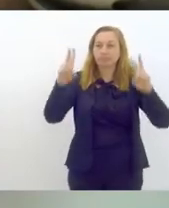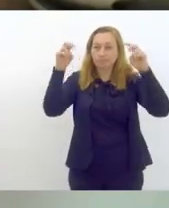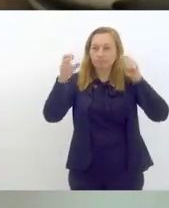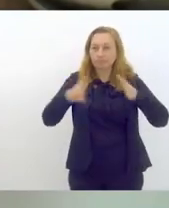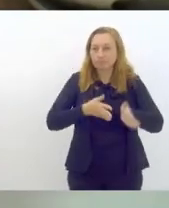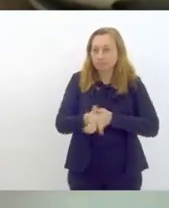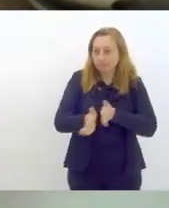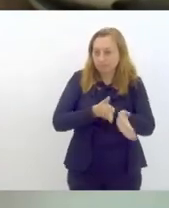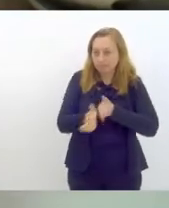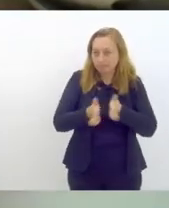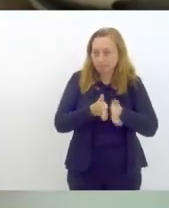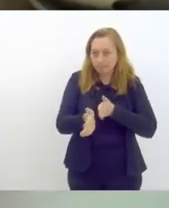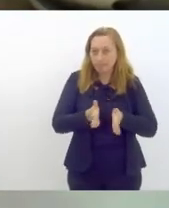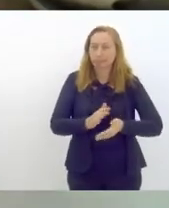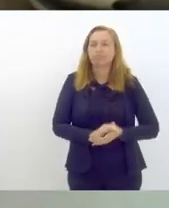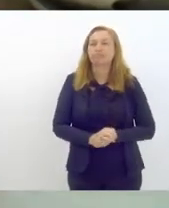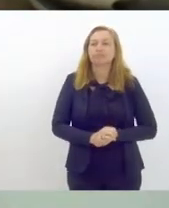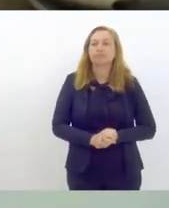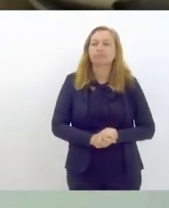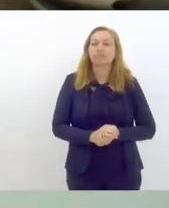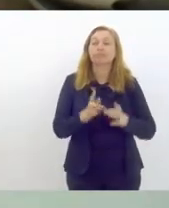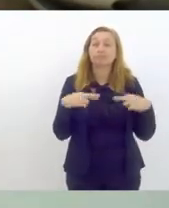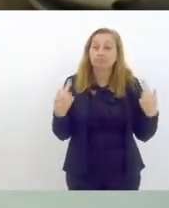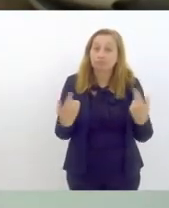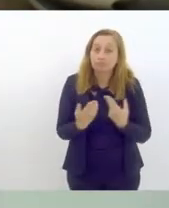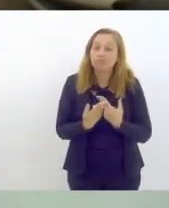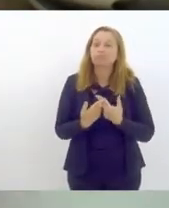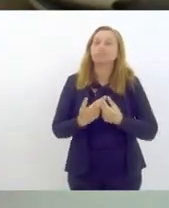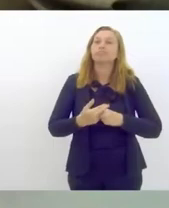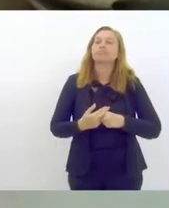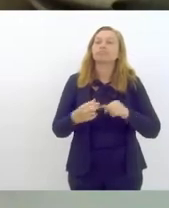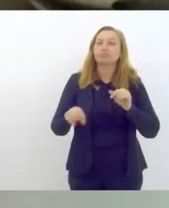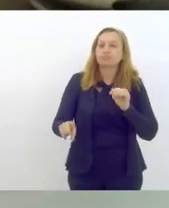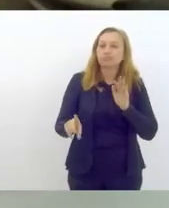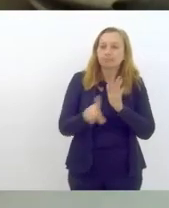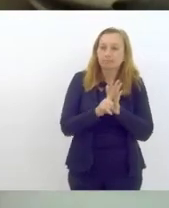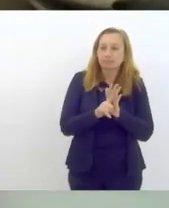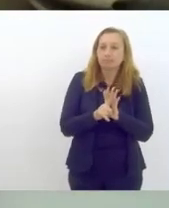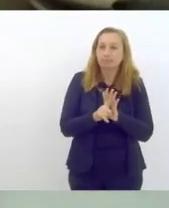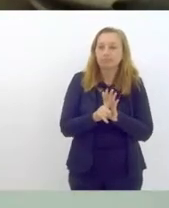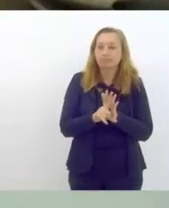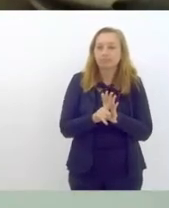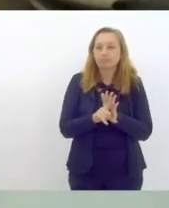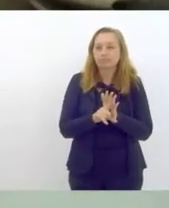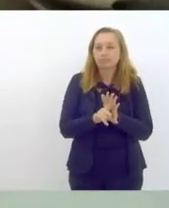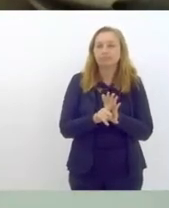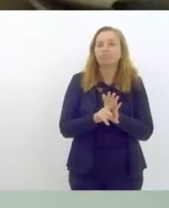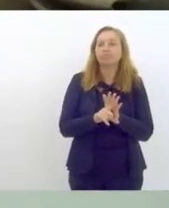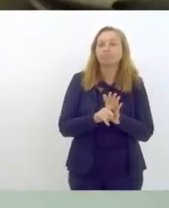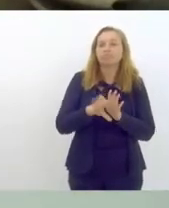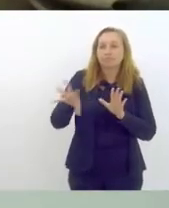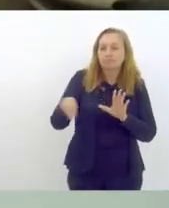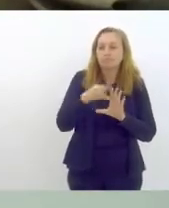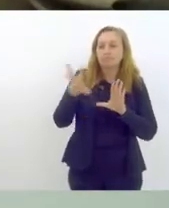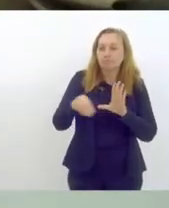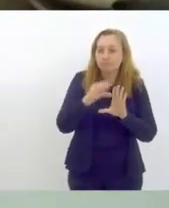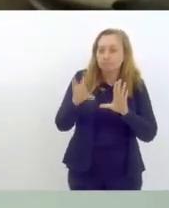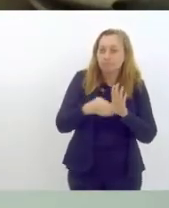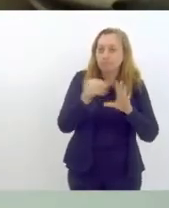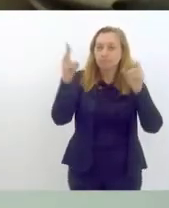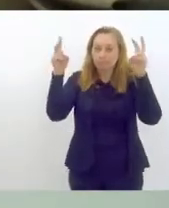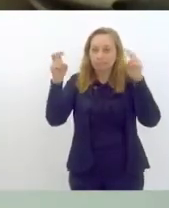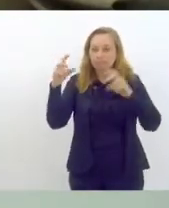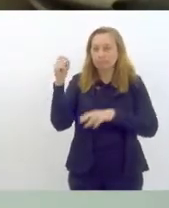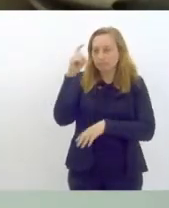acessibilidade, né? E isso é uma reunião de leis existentes que entram por temas. É difícil